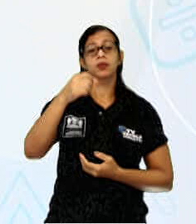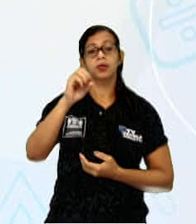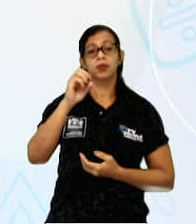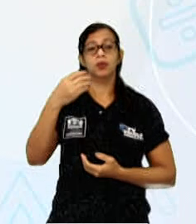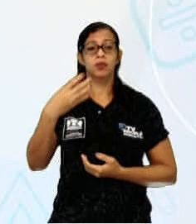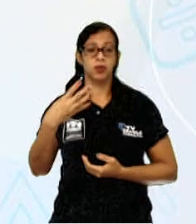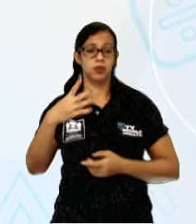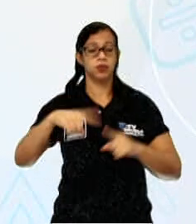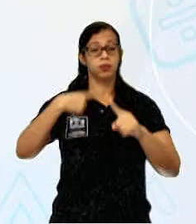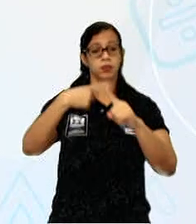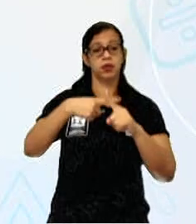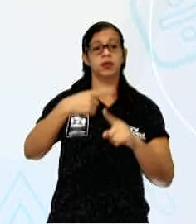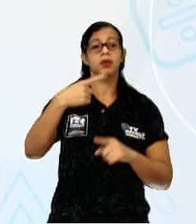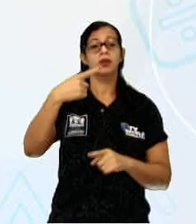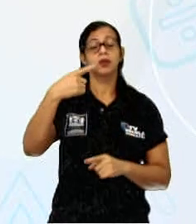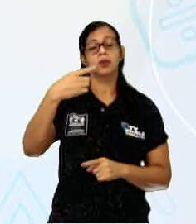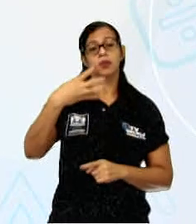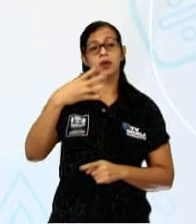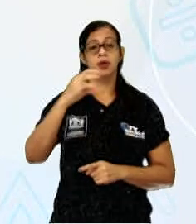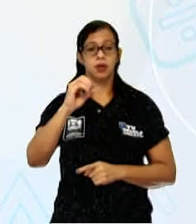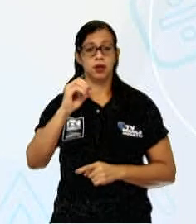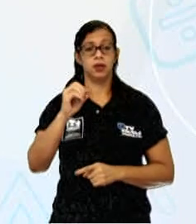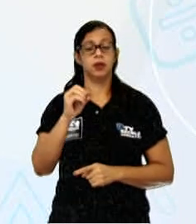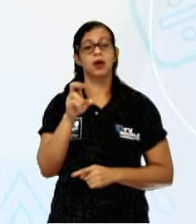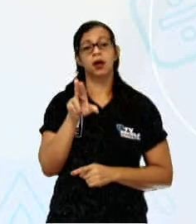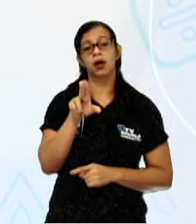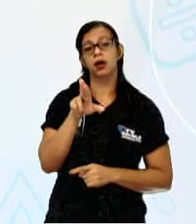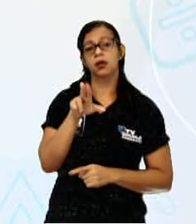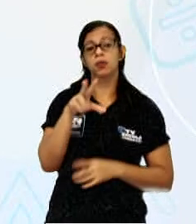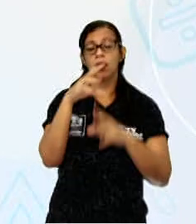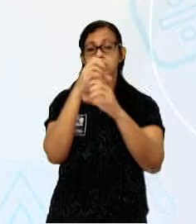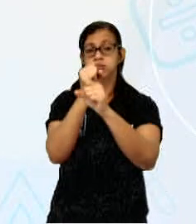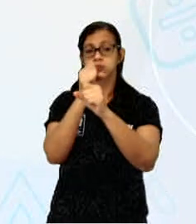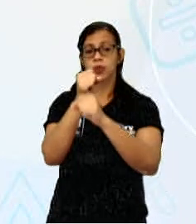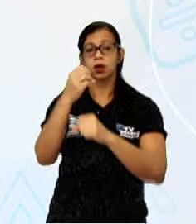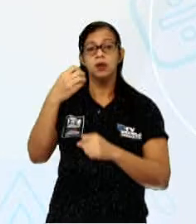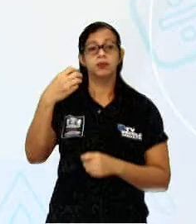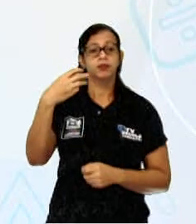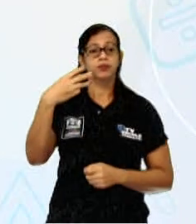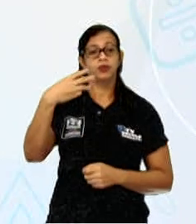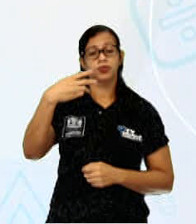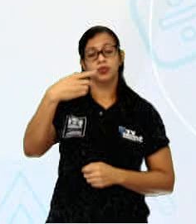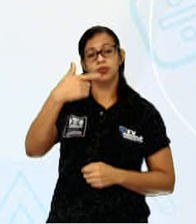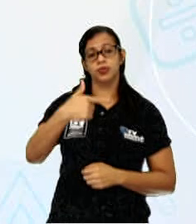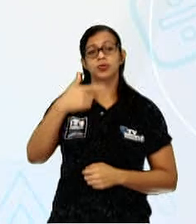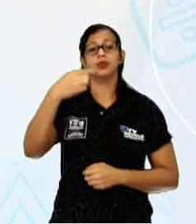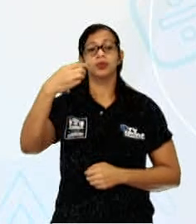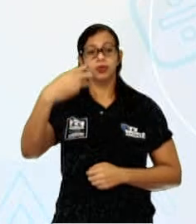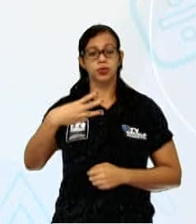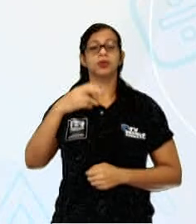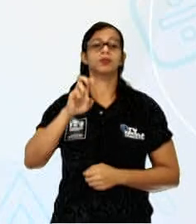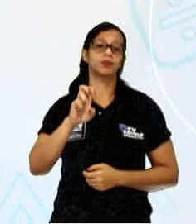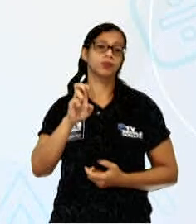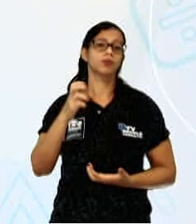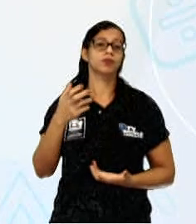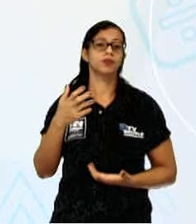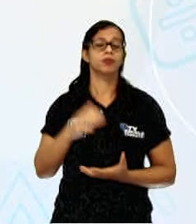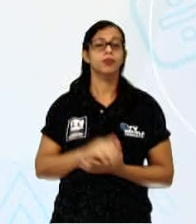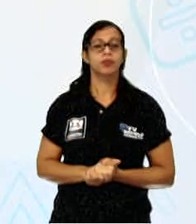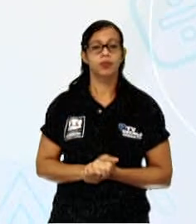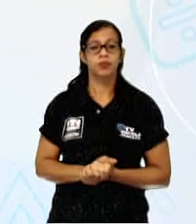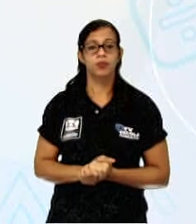144 portanto eu vou subir aí ó 379 vou fazer 379